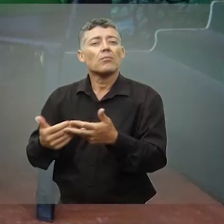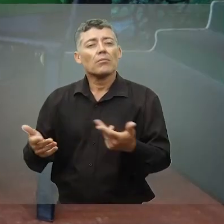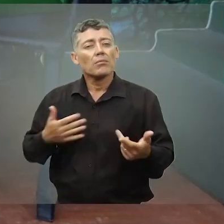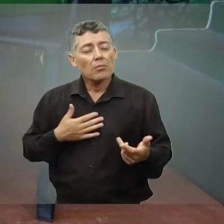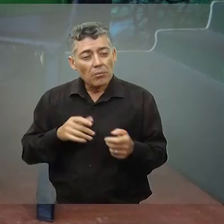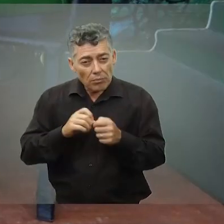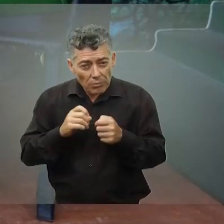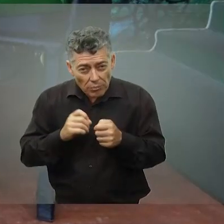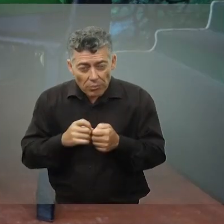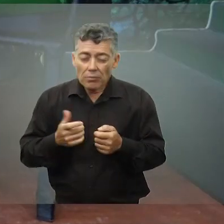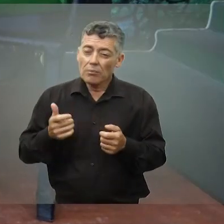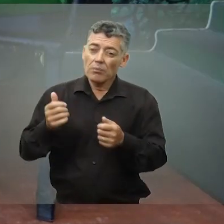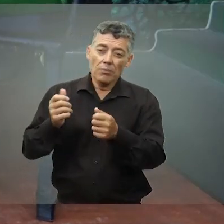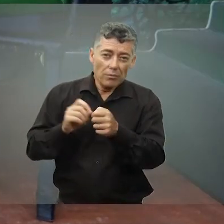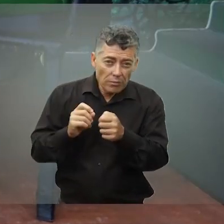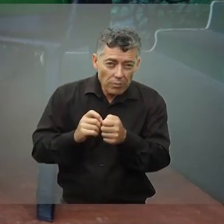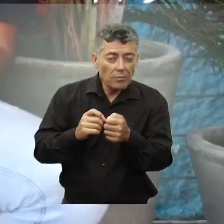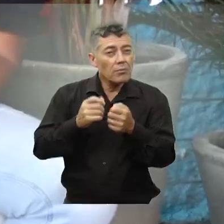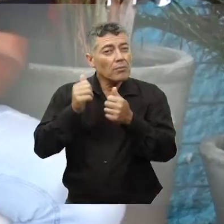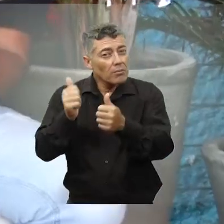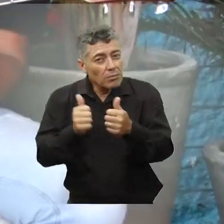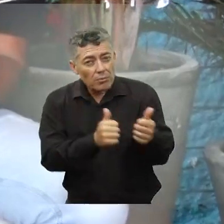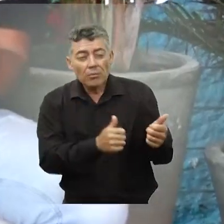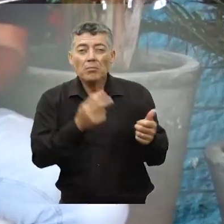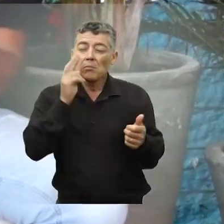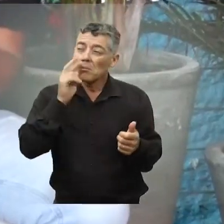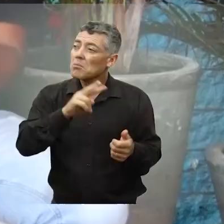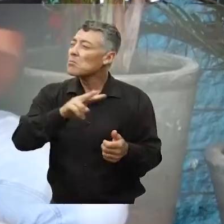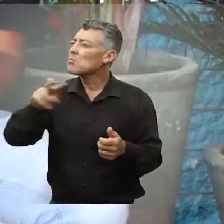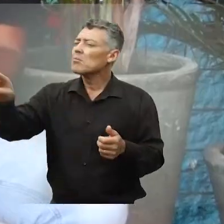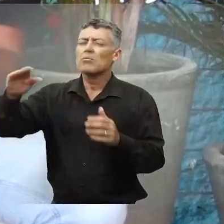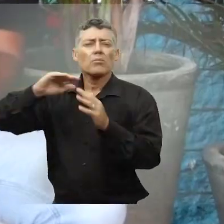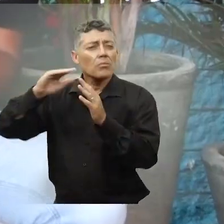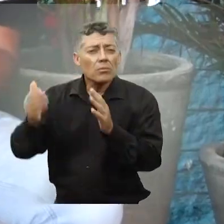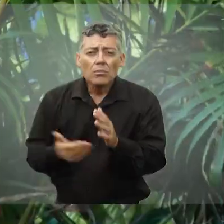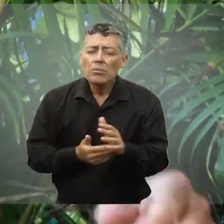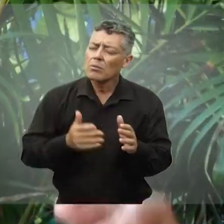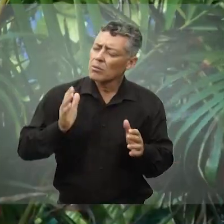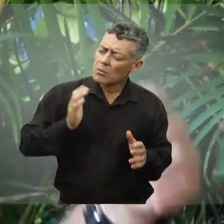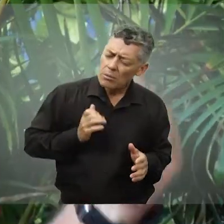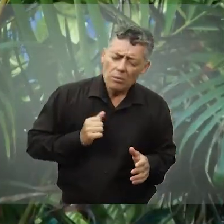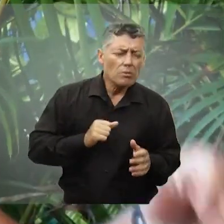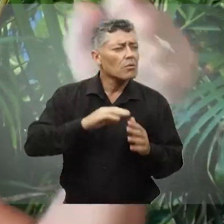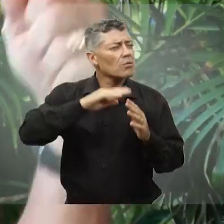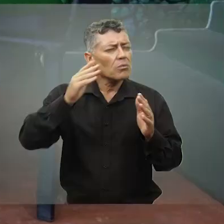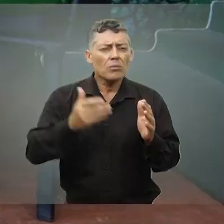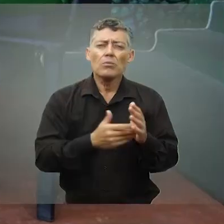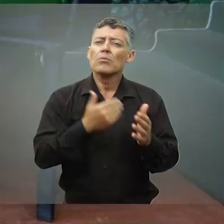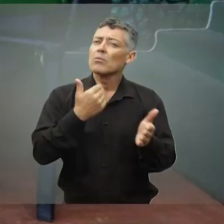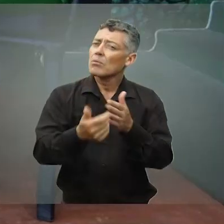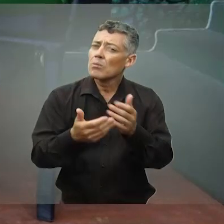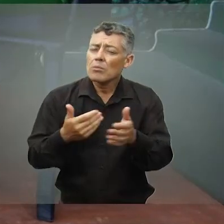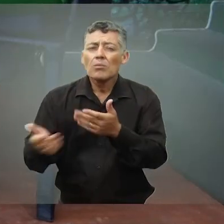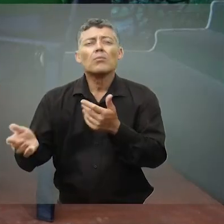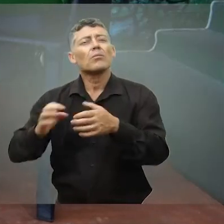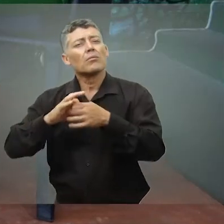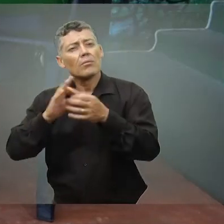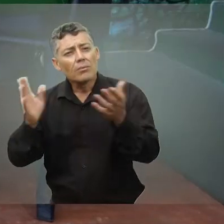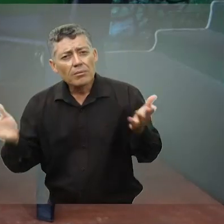vou fazer o bem sem olhar a quem. Eu só vou fazer com amor, seja lá o que for. Ui!